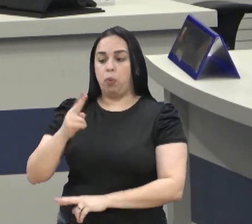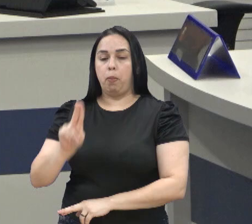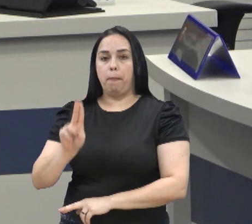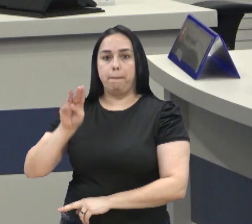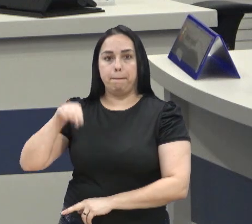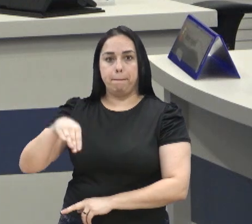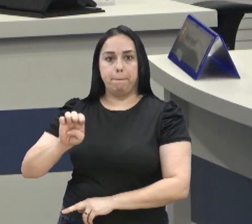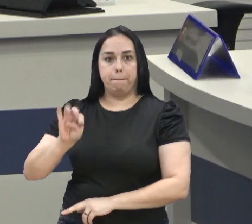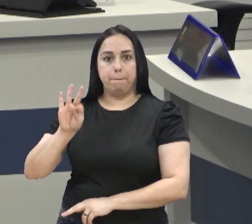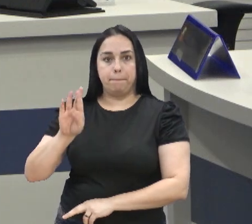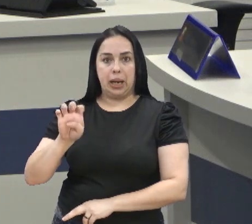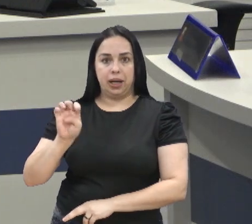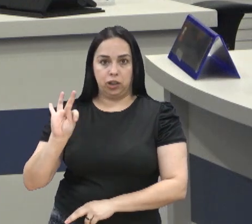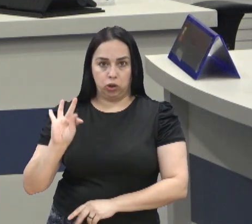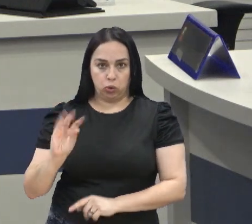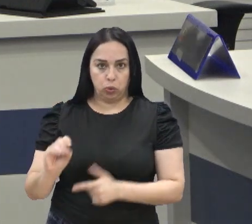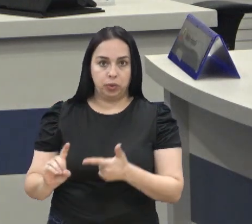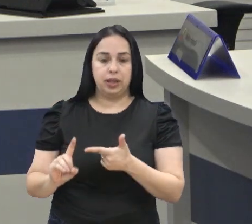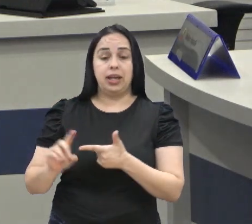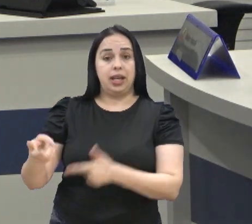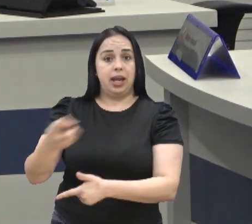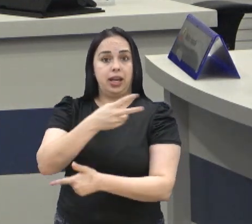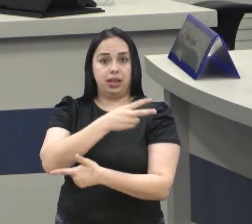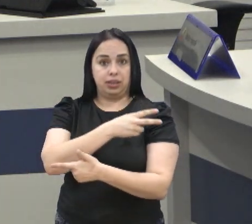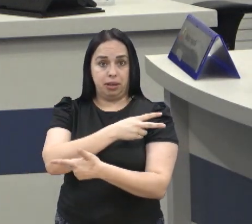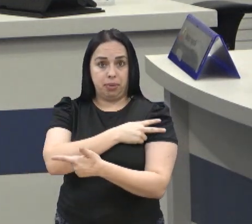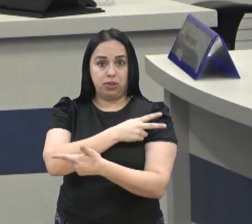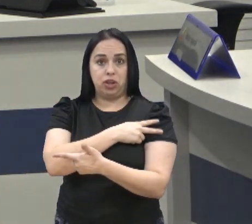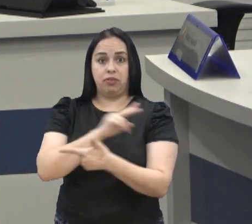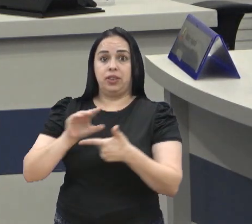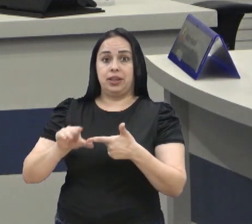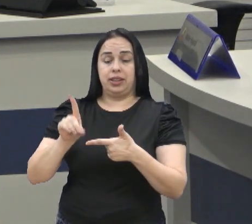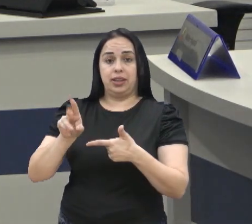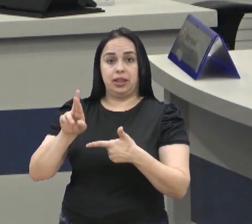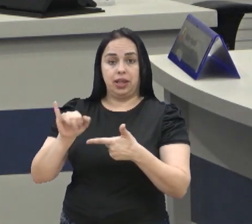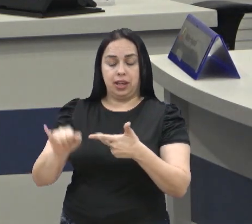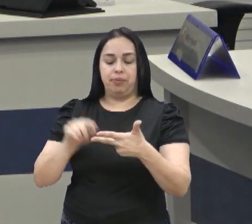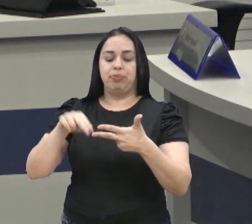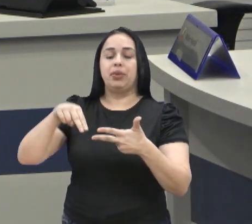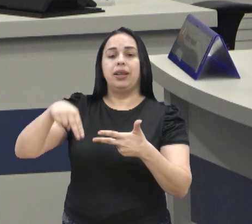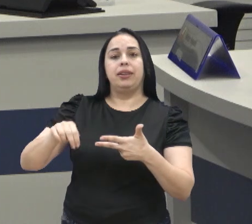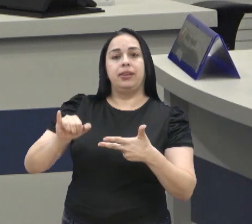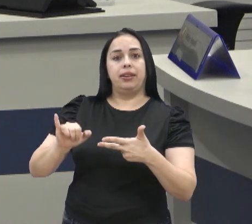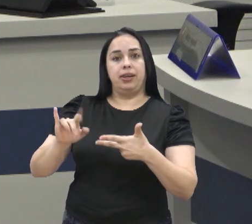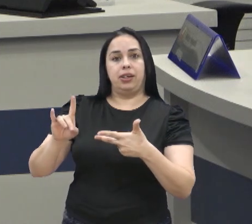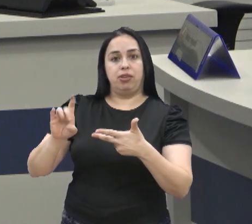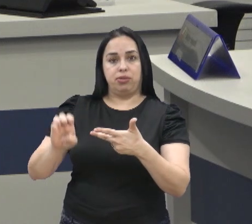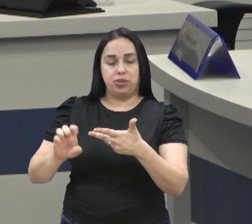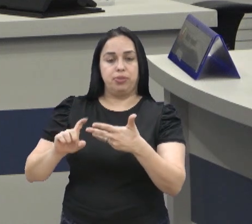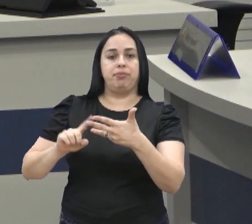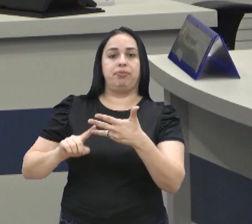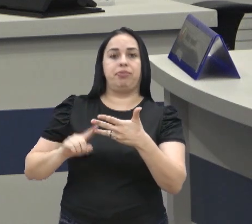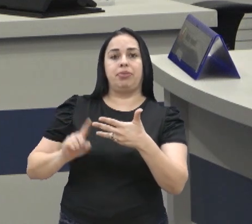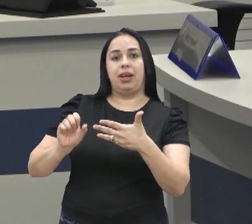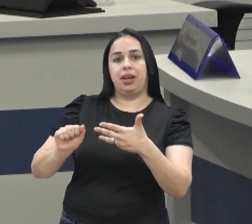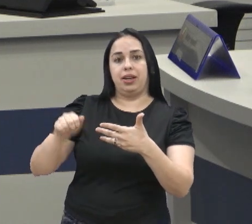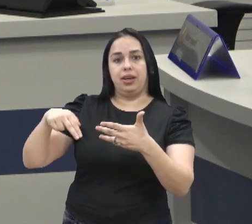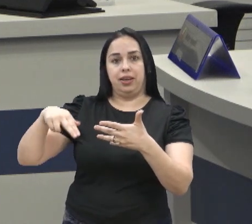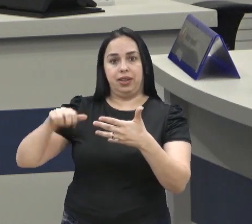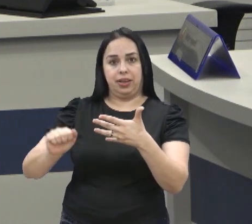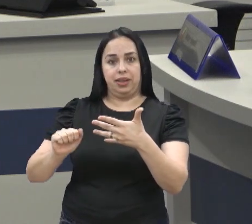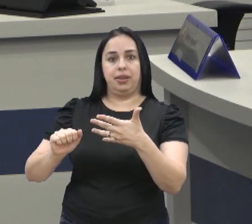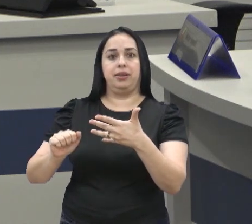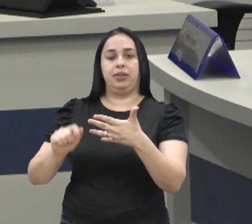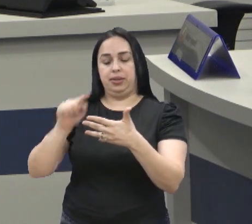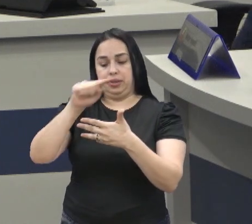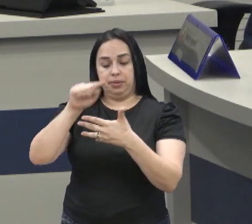Aparecido de Melo, chefe Dri Rebouças, Aneide Carvalho Braga, Ana Carolina